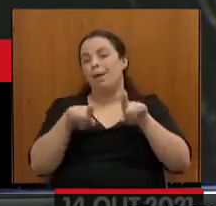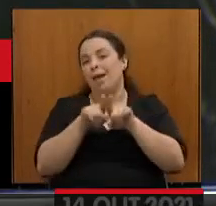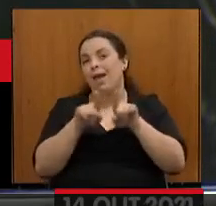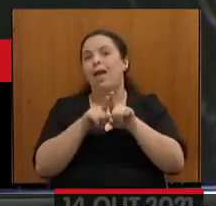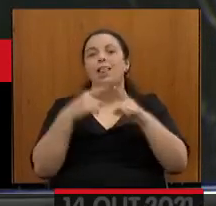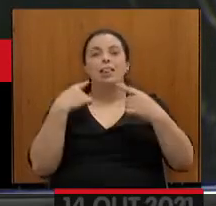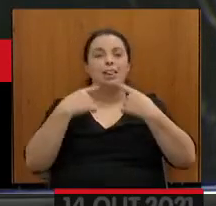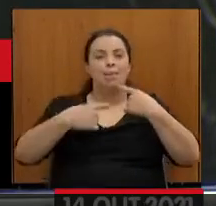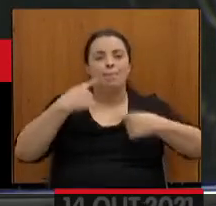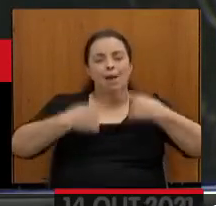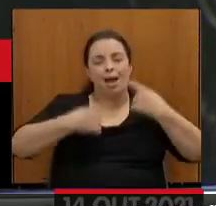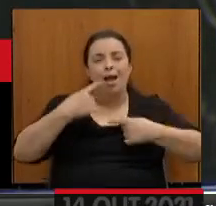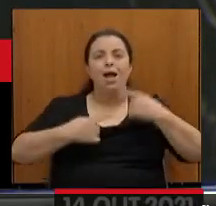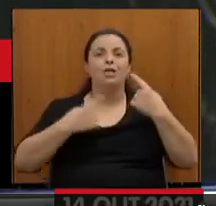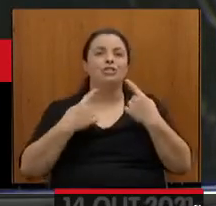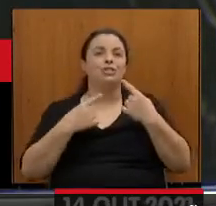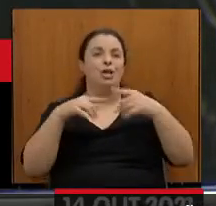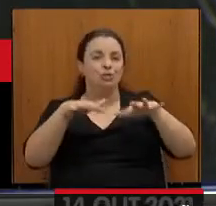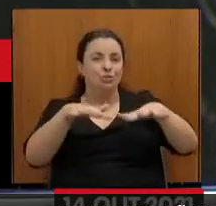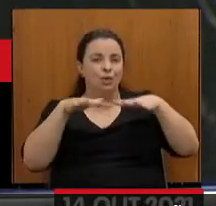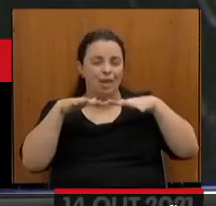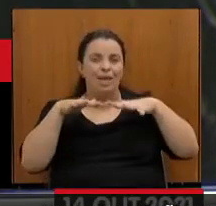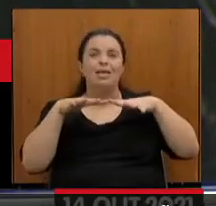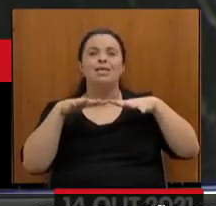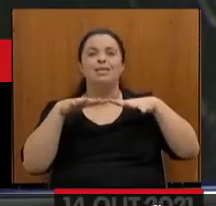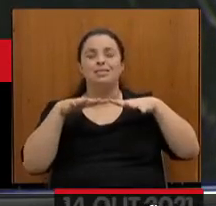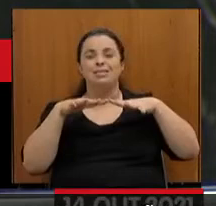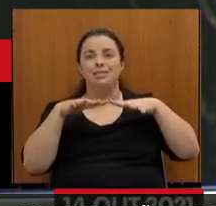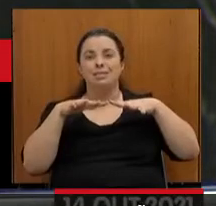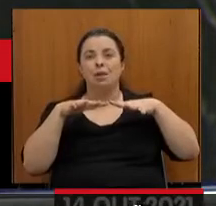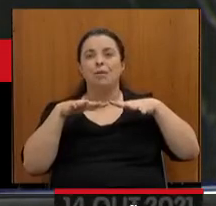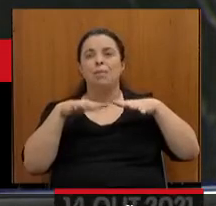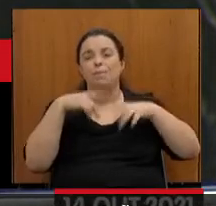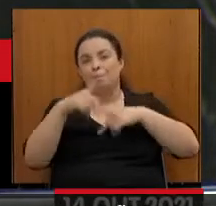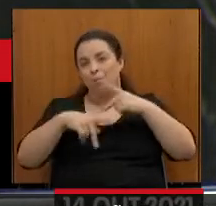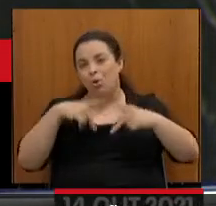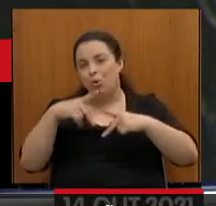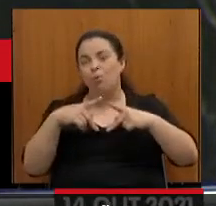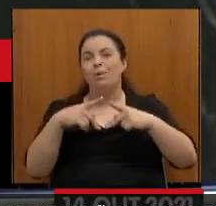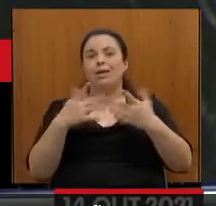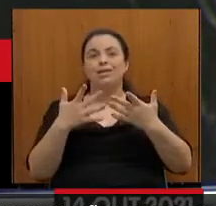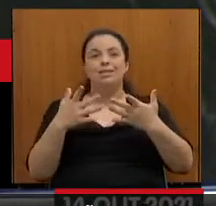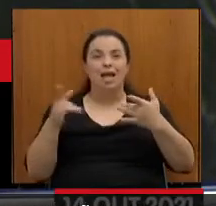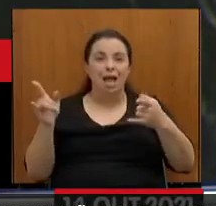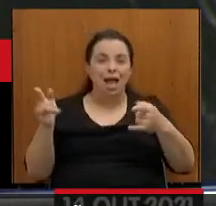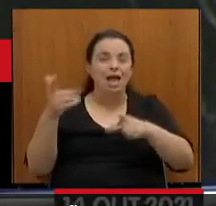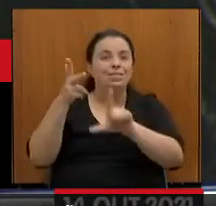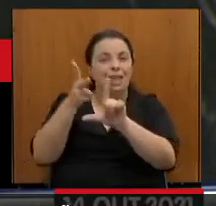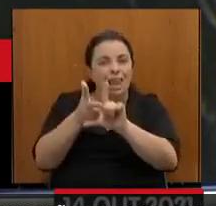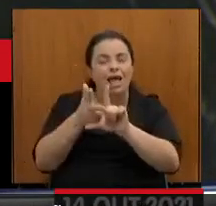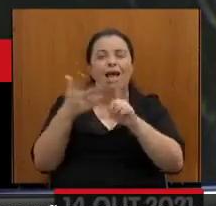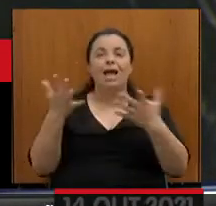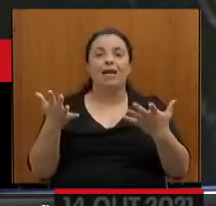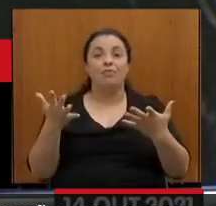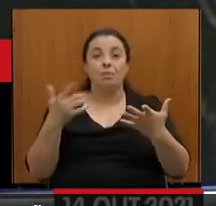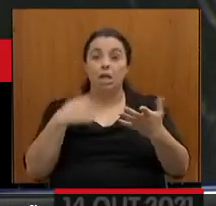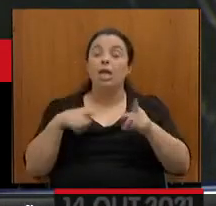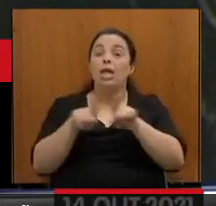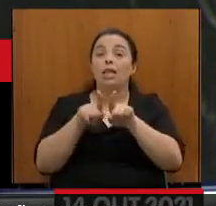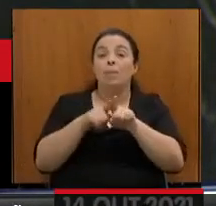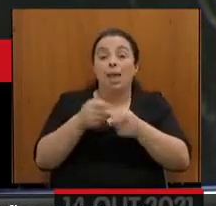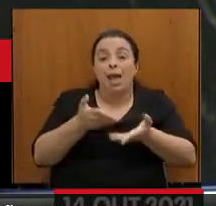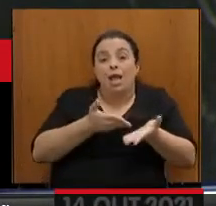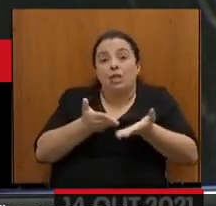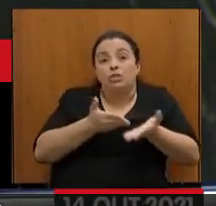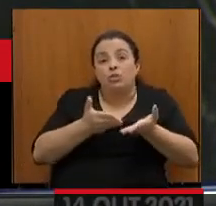né? A pandemia nos atualizou nesse sentido, então é um recurso também que a gente precisa usar. E na articulação das políticas públicas, como eu disse